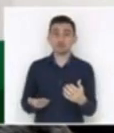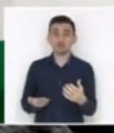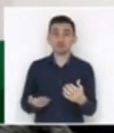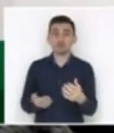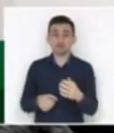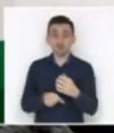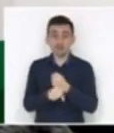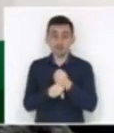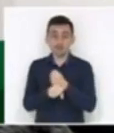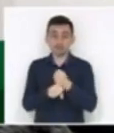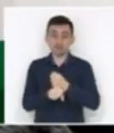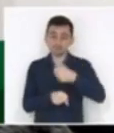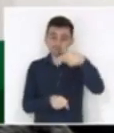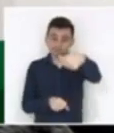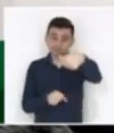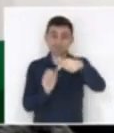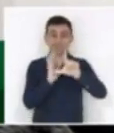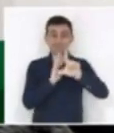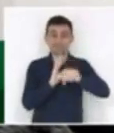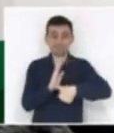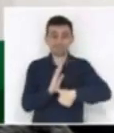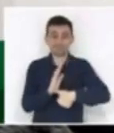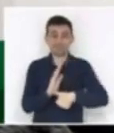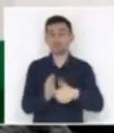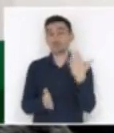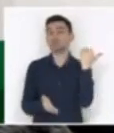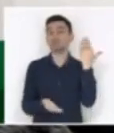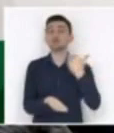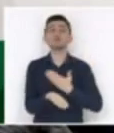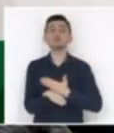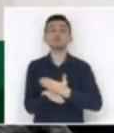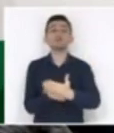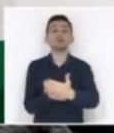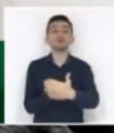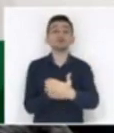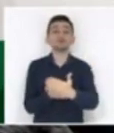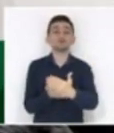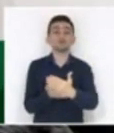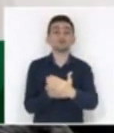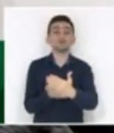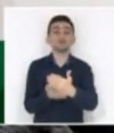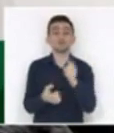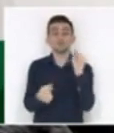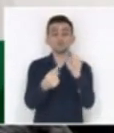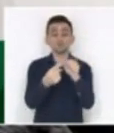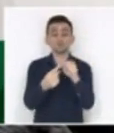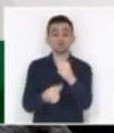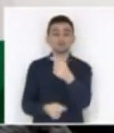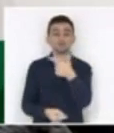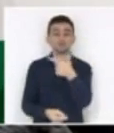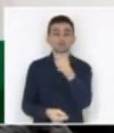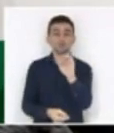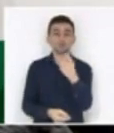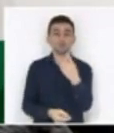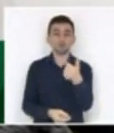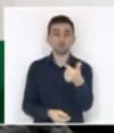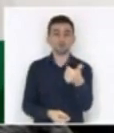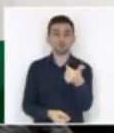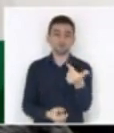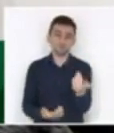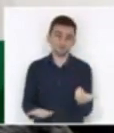7 anos de atraso, já que o cronograma inicial da obra era 2012, o ano de